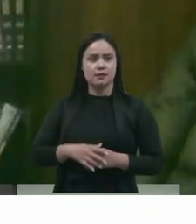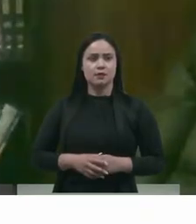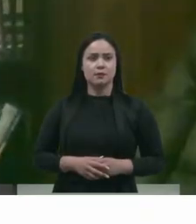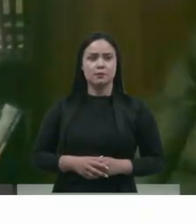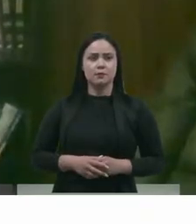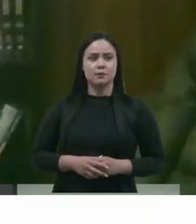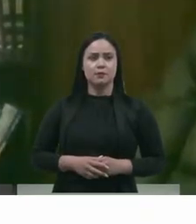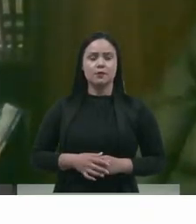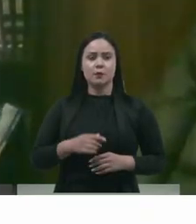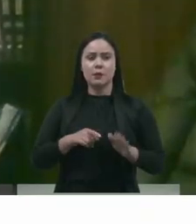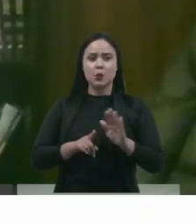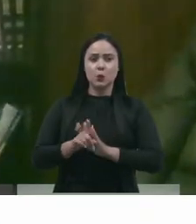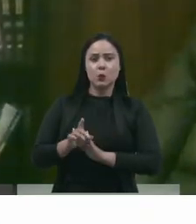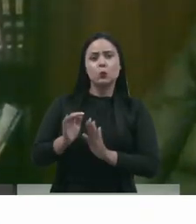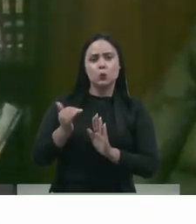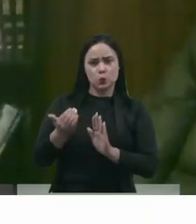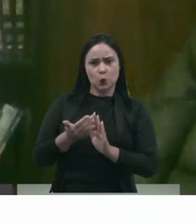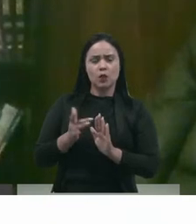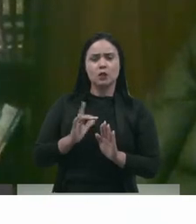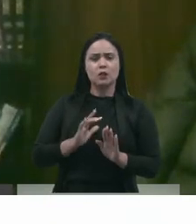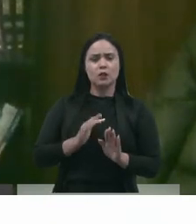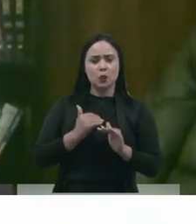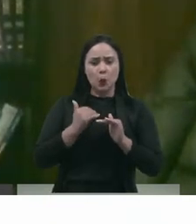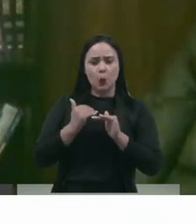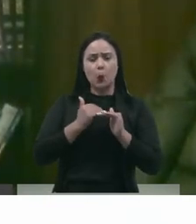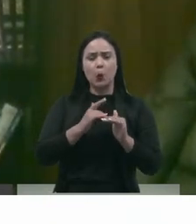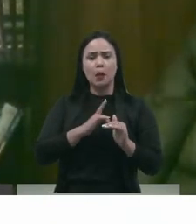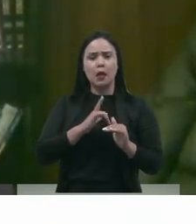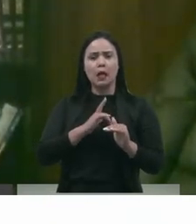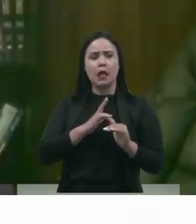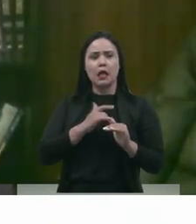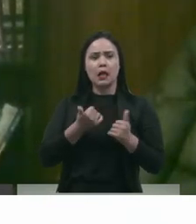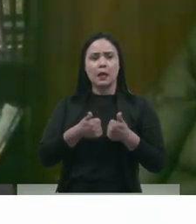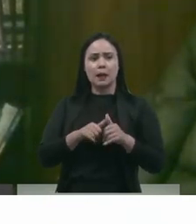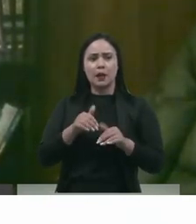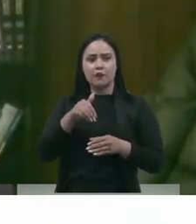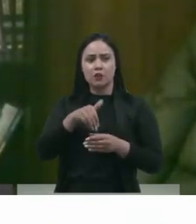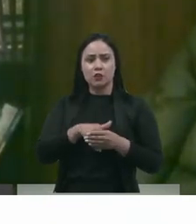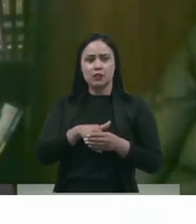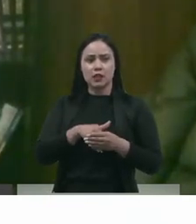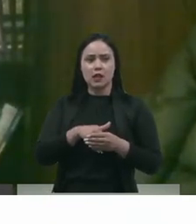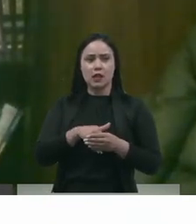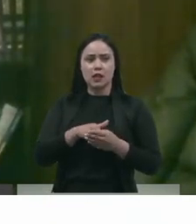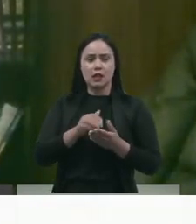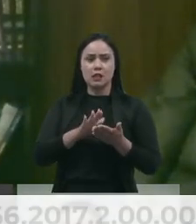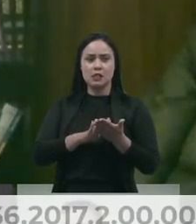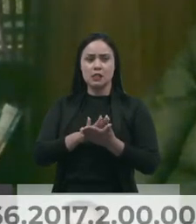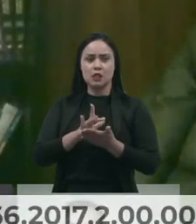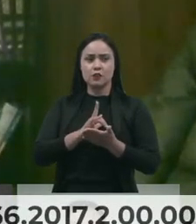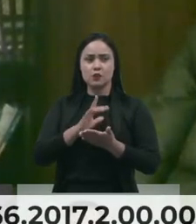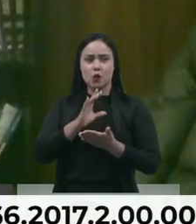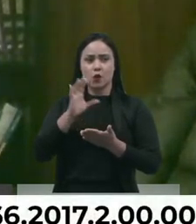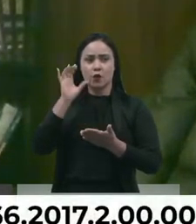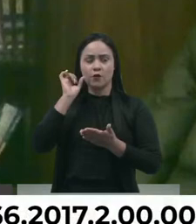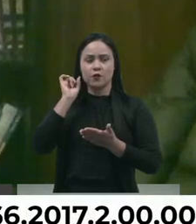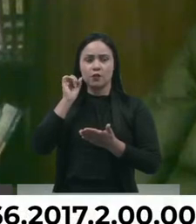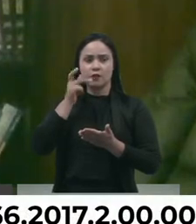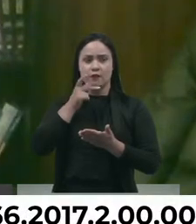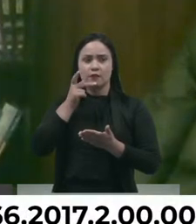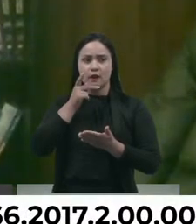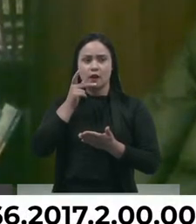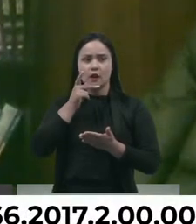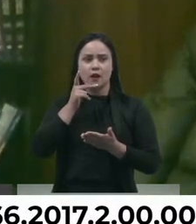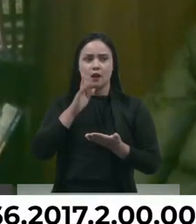Eu indago se todos estariam efetivamente habilitados a votar sem que tivessem ouvido a tentação oral